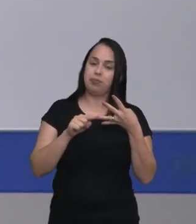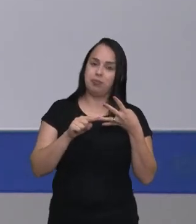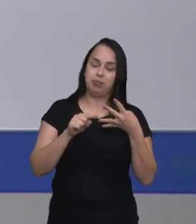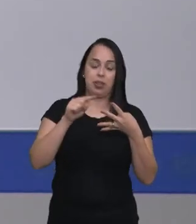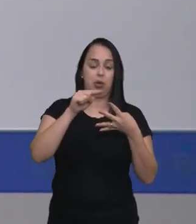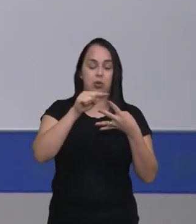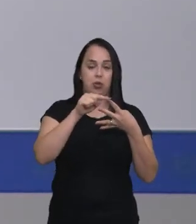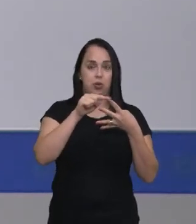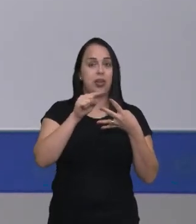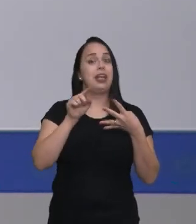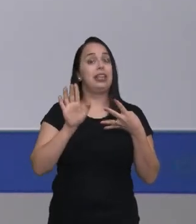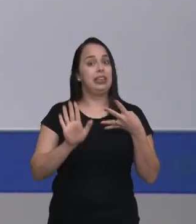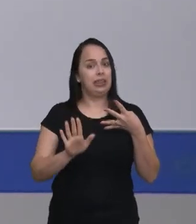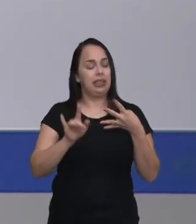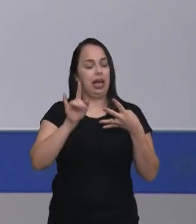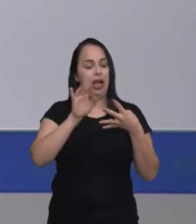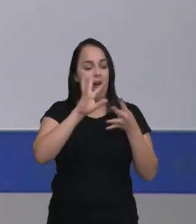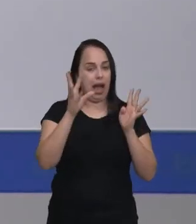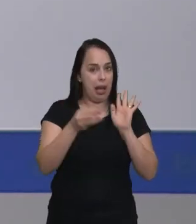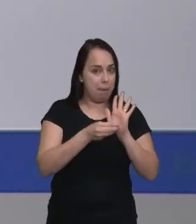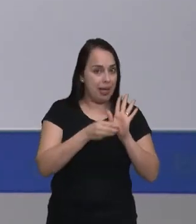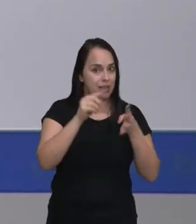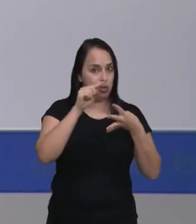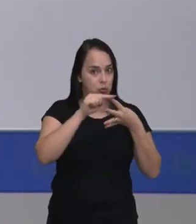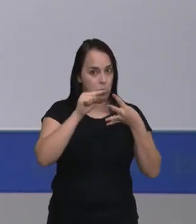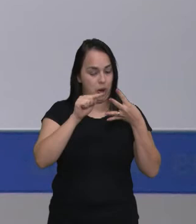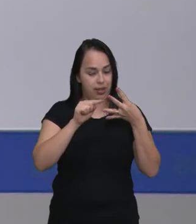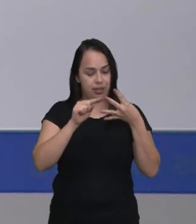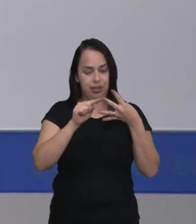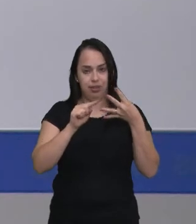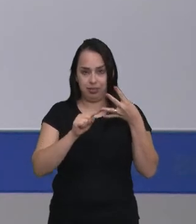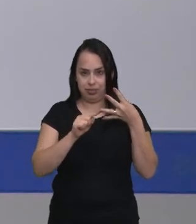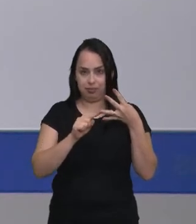a 3, sendo que as emendas 1 a 3